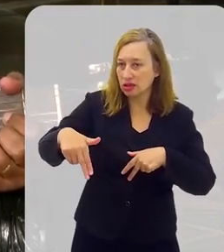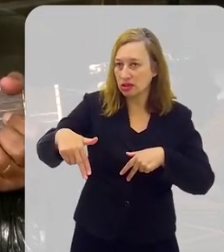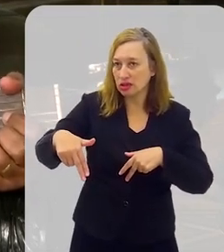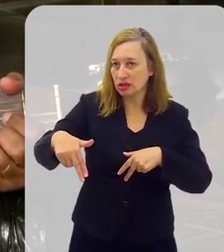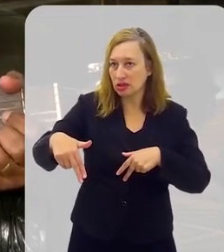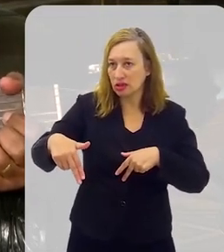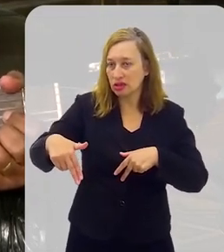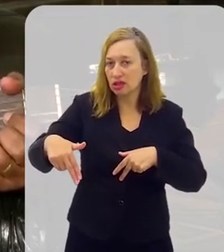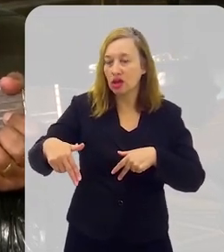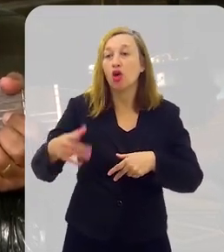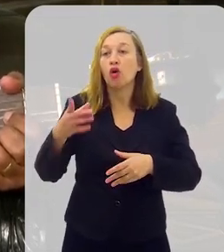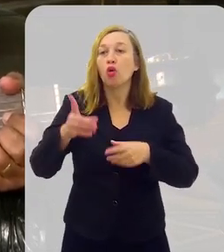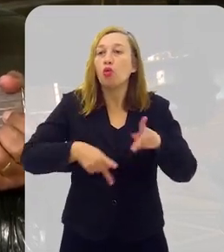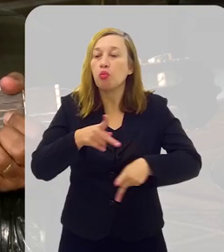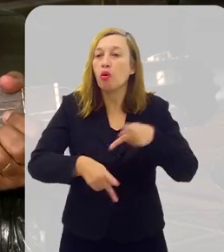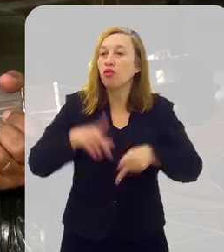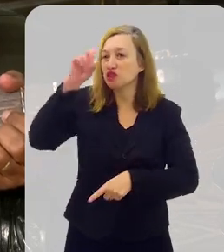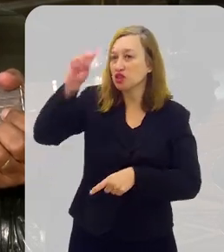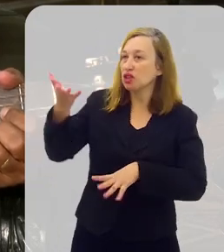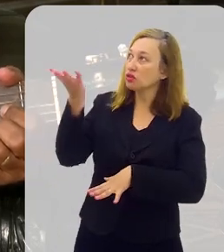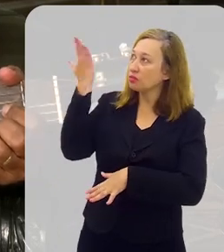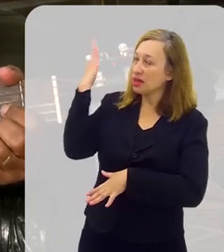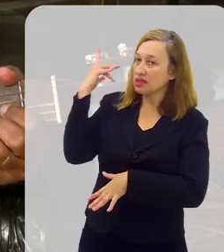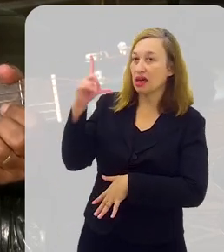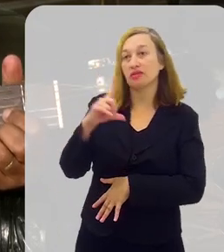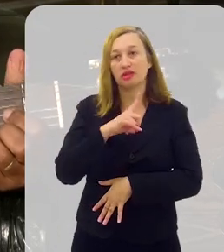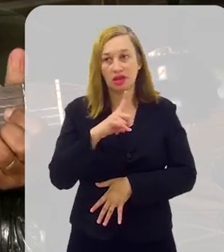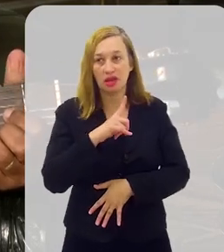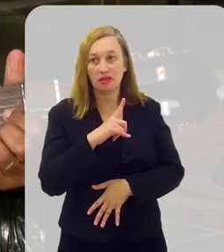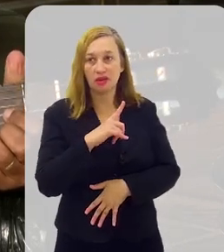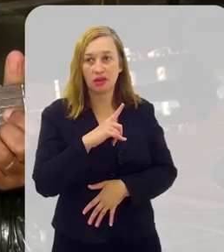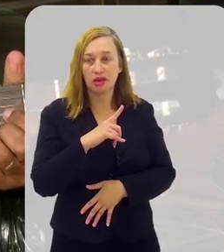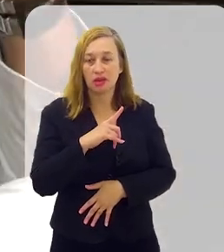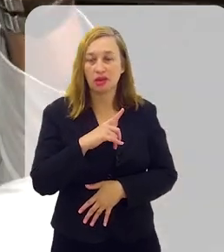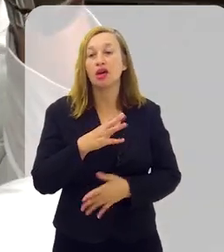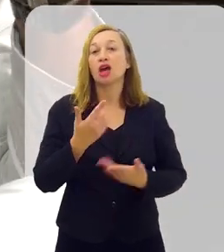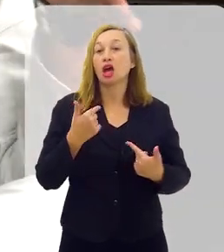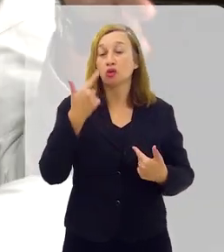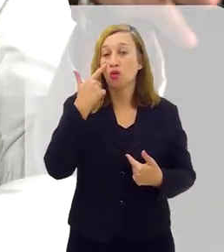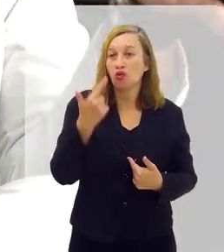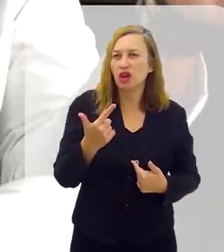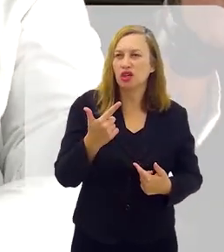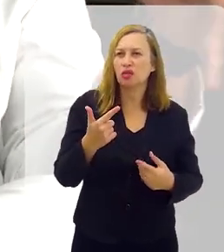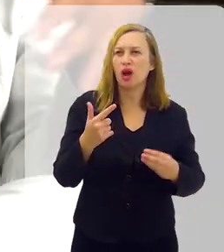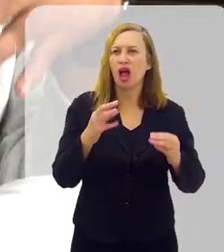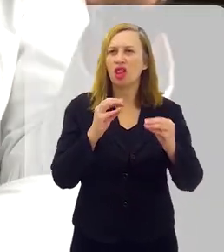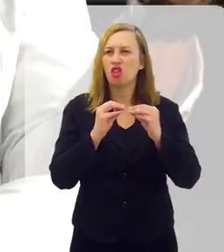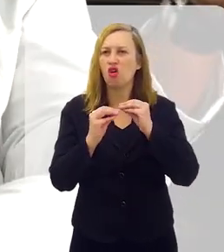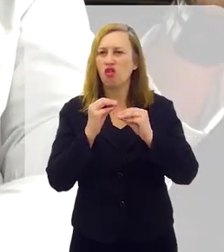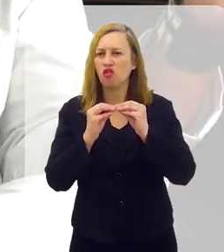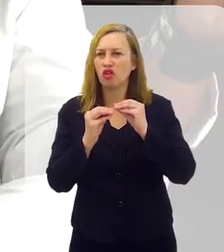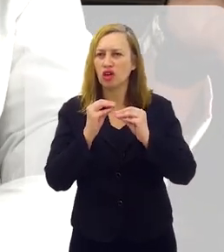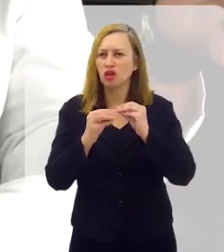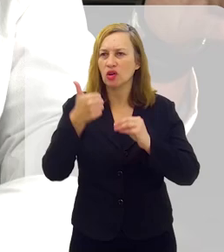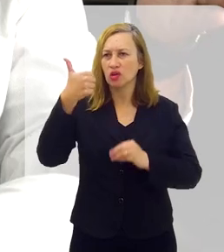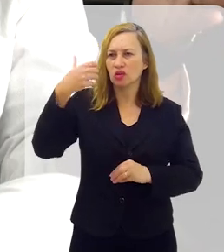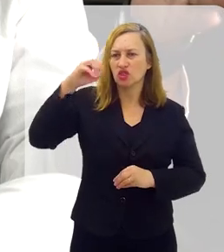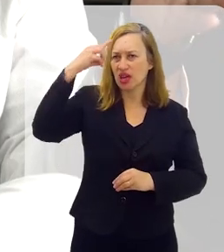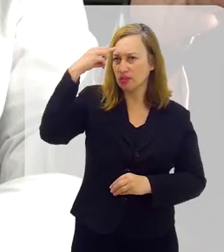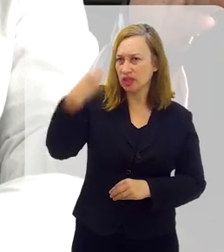voltas o povo de Deus deu em volta dos muros de Jericó? Meu Deus do céu, e aparentemente parecia uma coisa sem